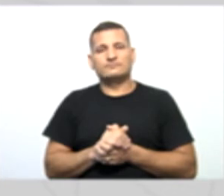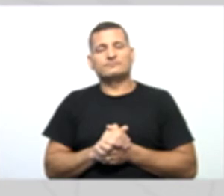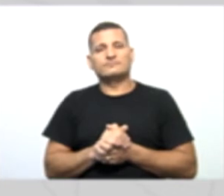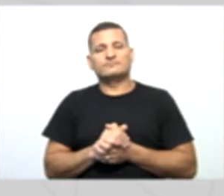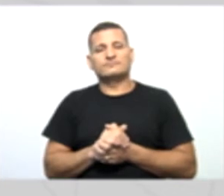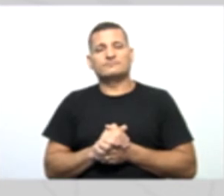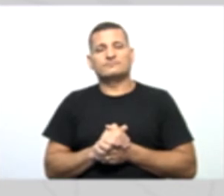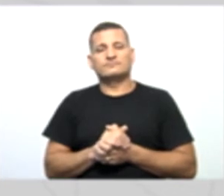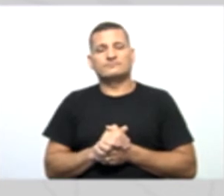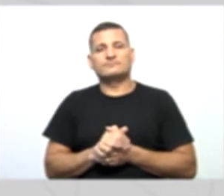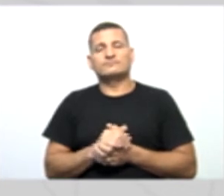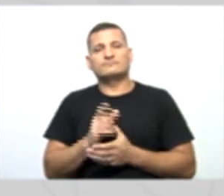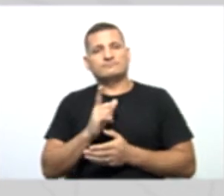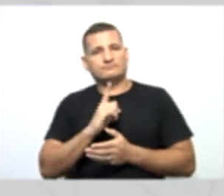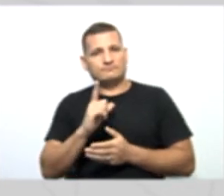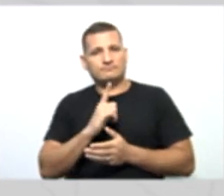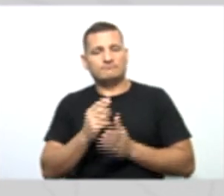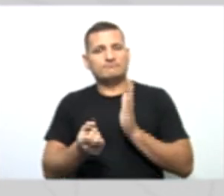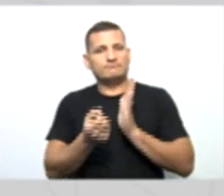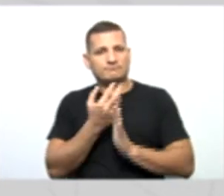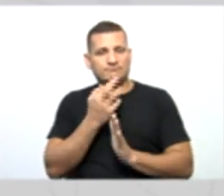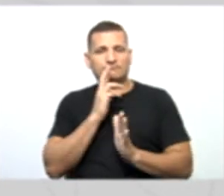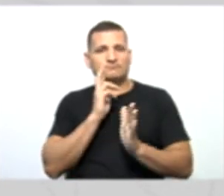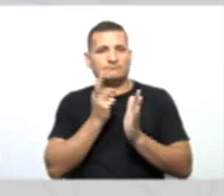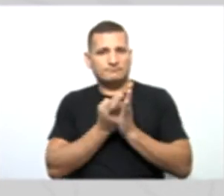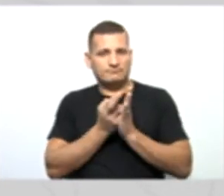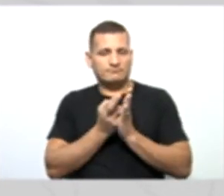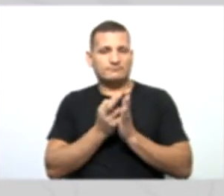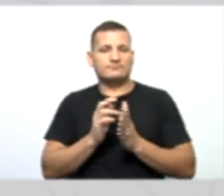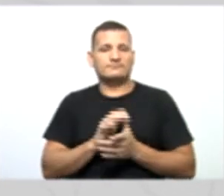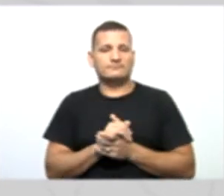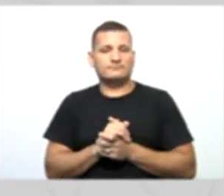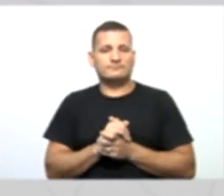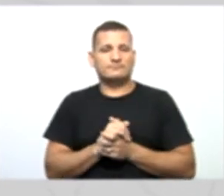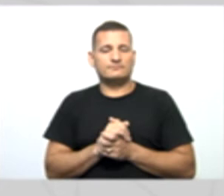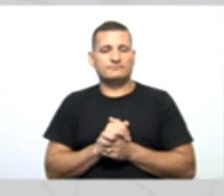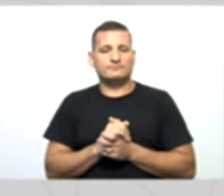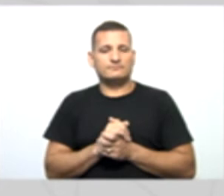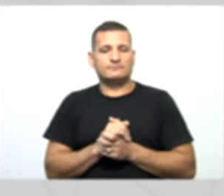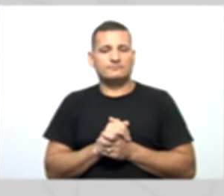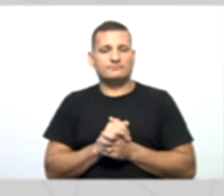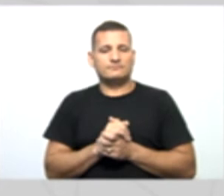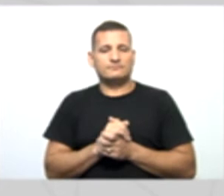teve aquelas participações que eu já registrei que tinha de todos, mas infelizmente